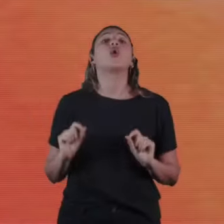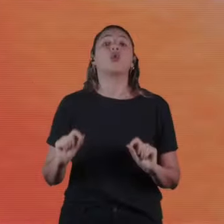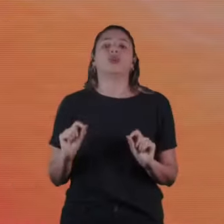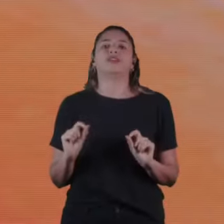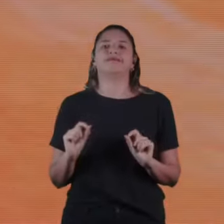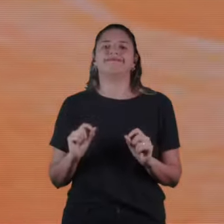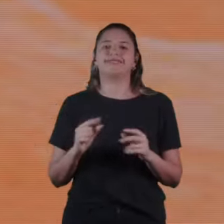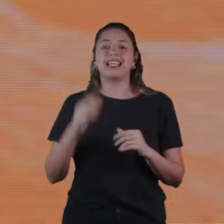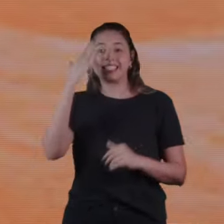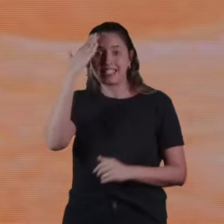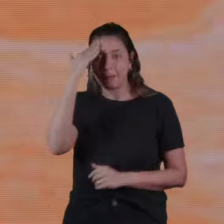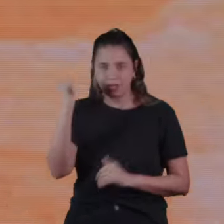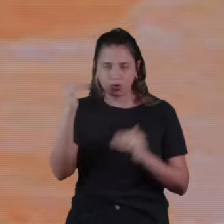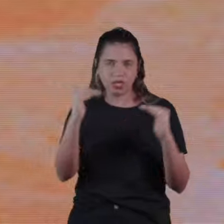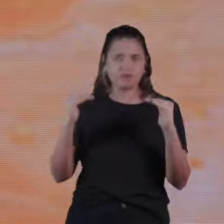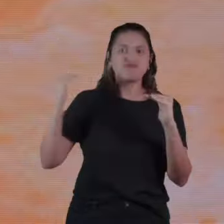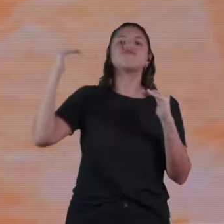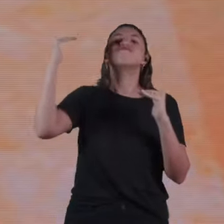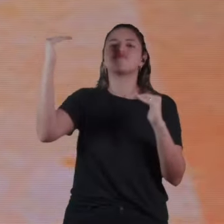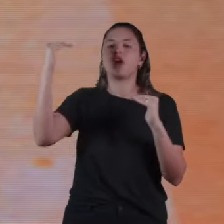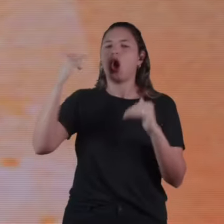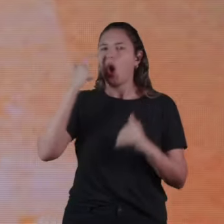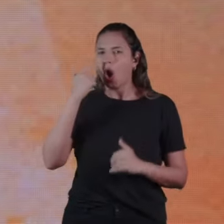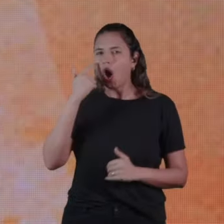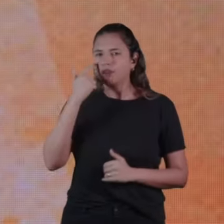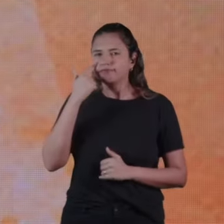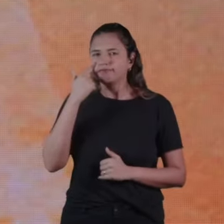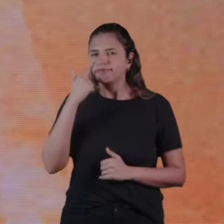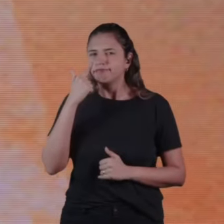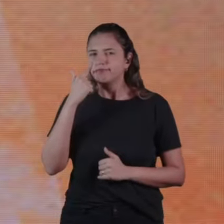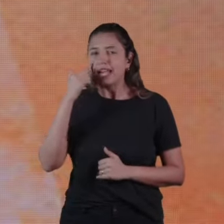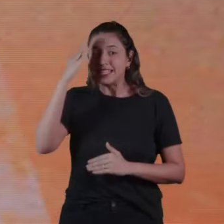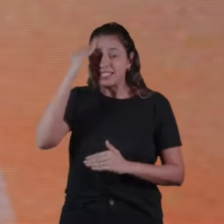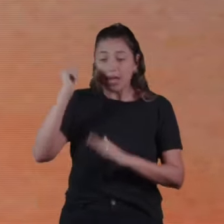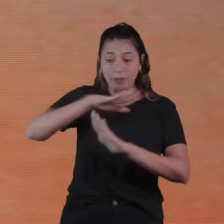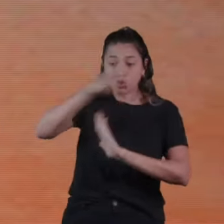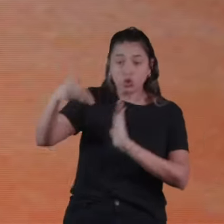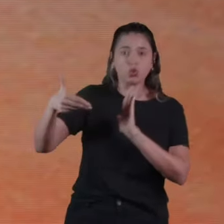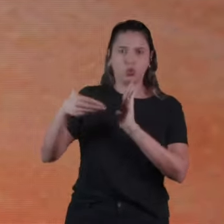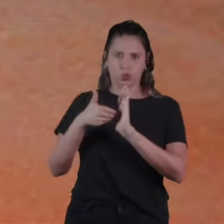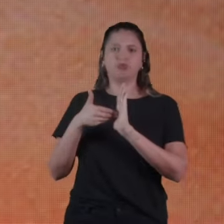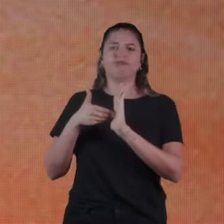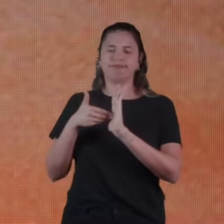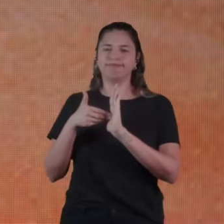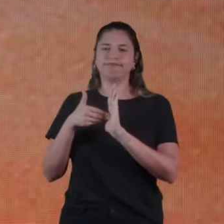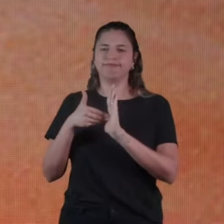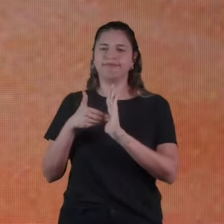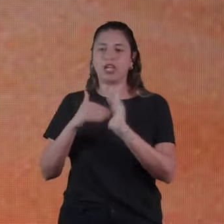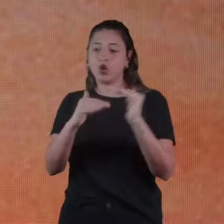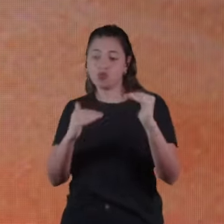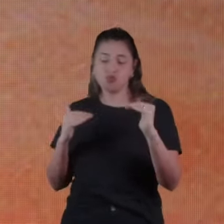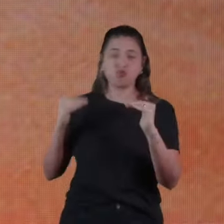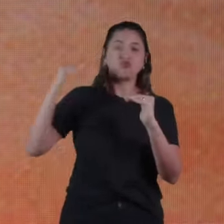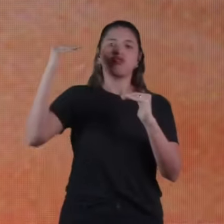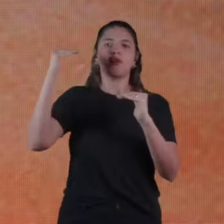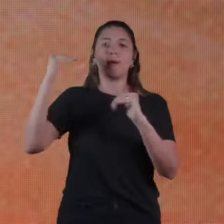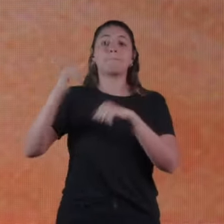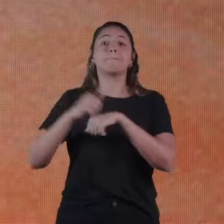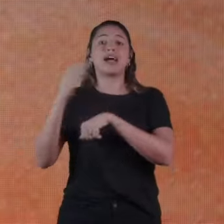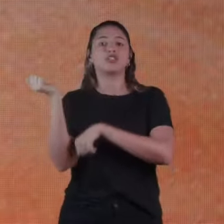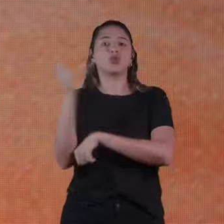pressupõe sabedoria. Repete comigo: a onisciência pressupõe